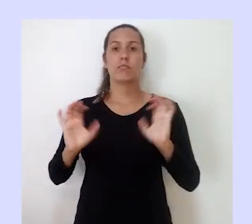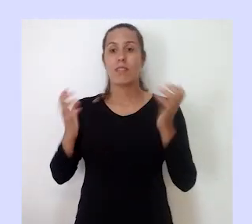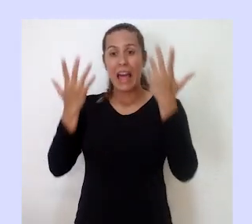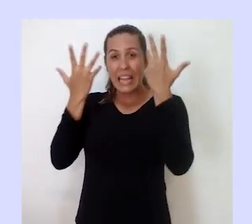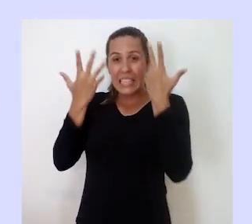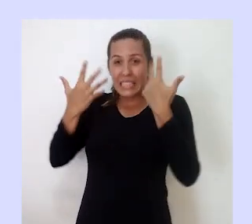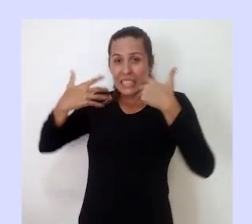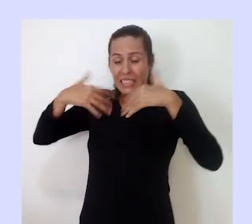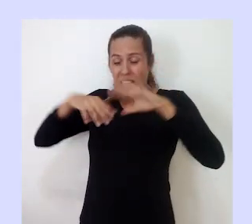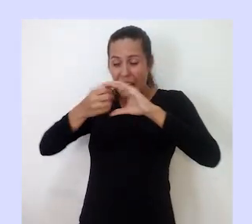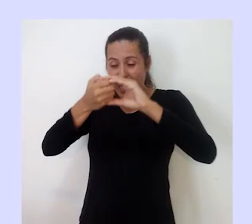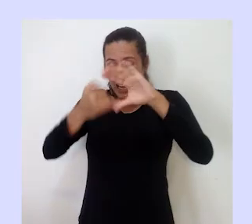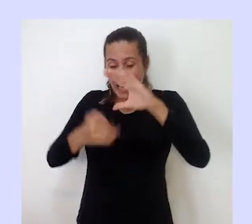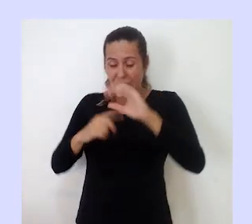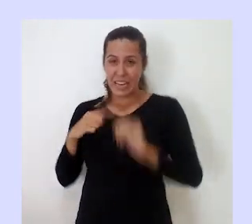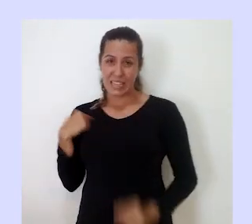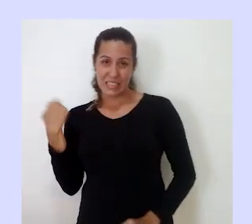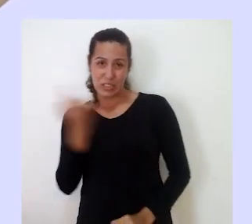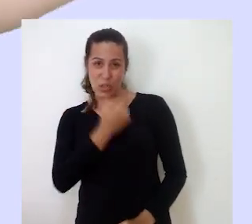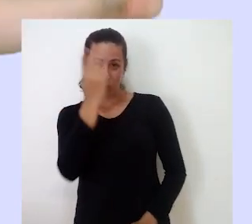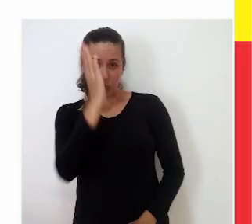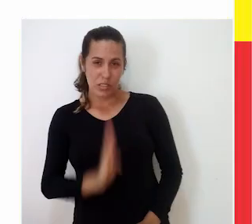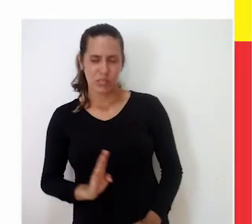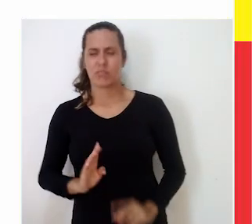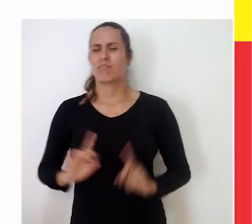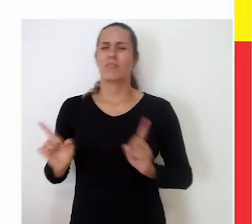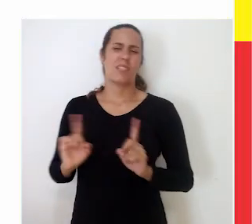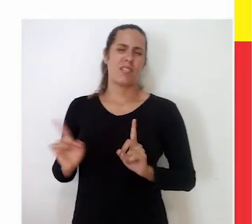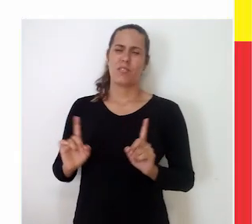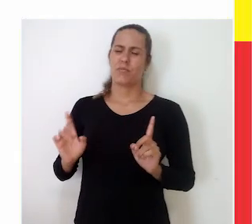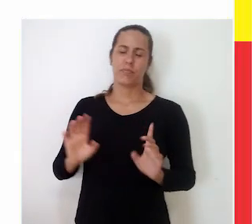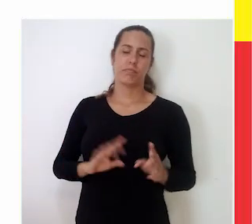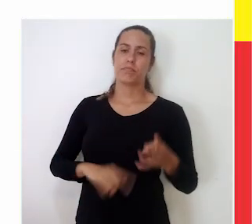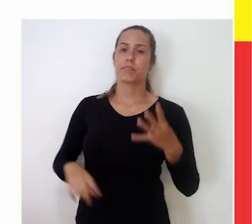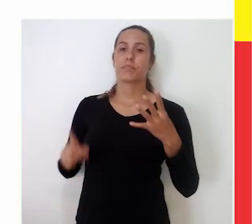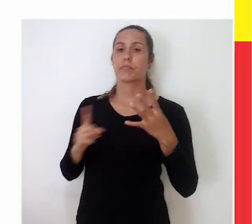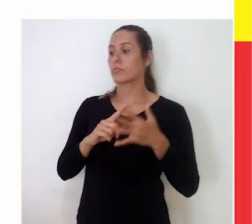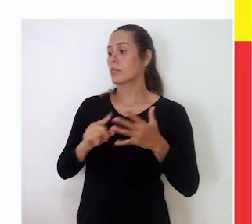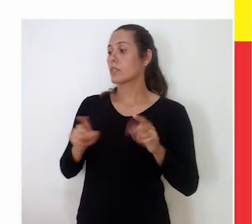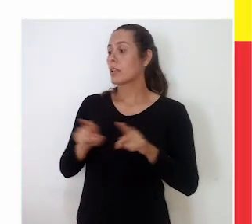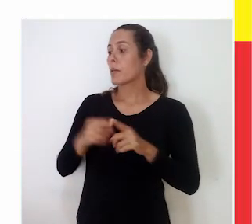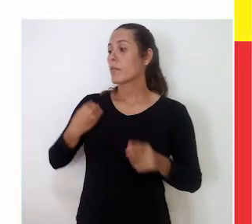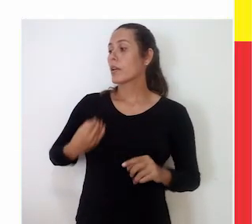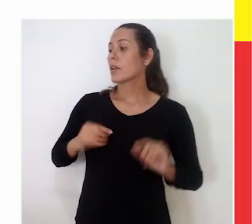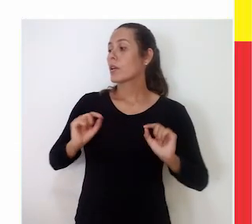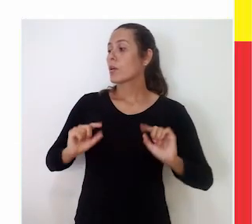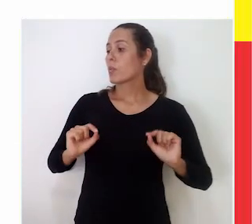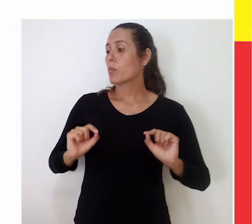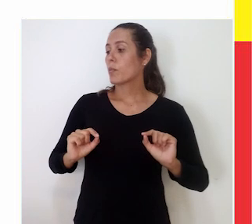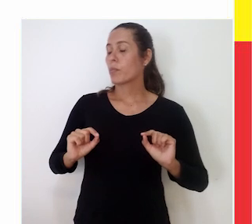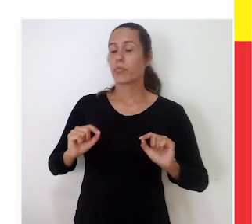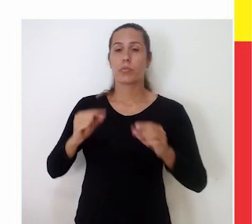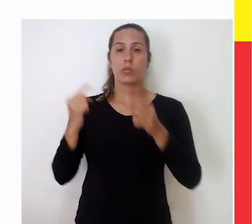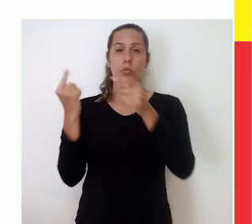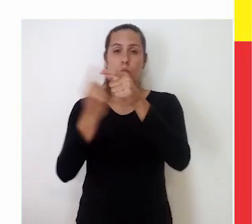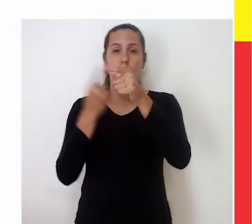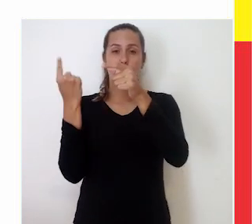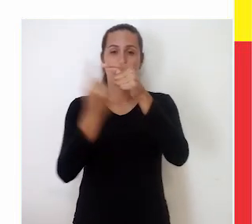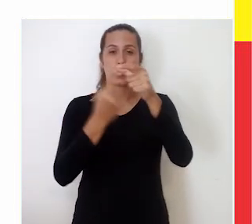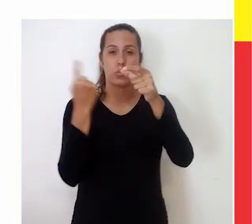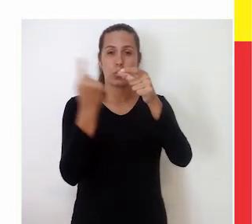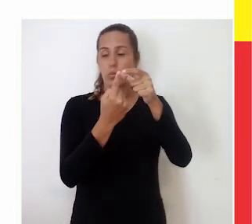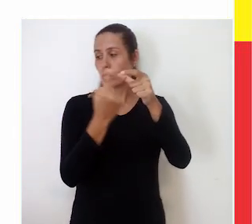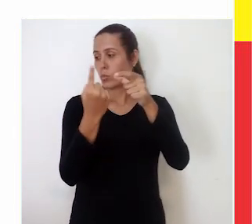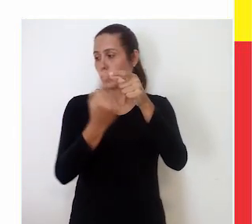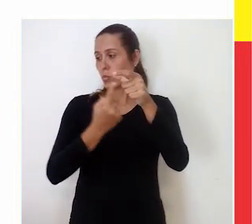é um fenômeno característico da nossa nação. A gente também tem os tornados.